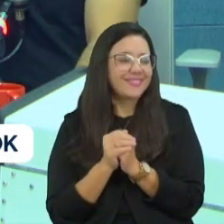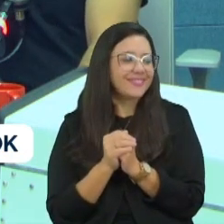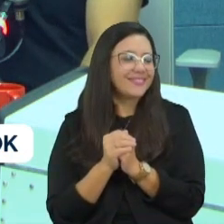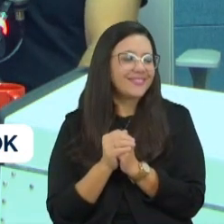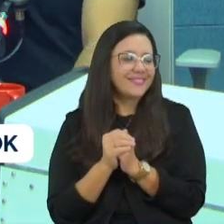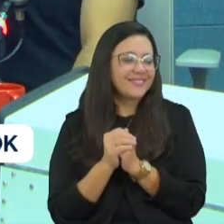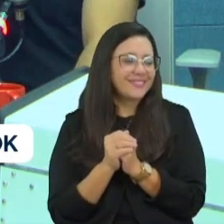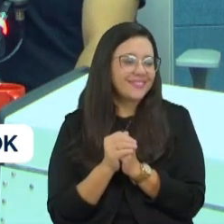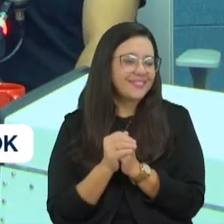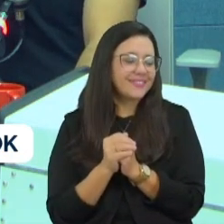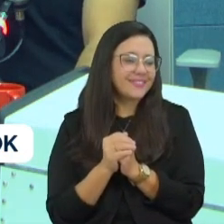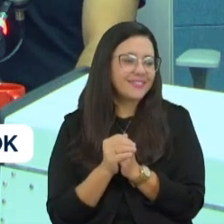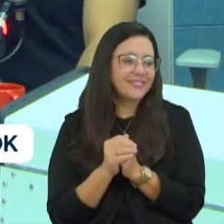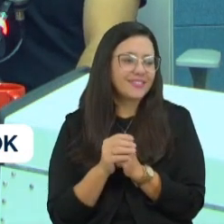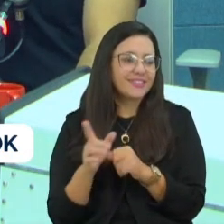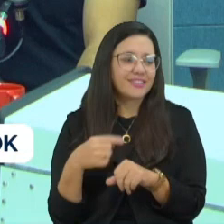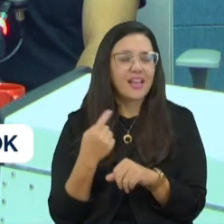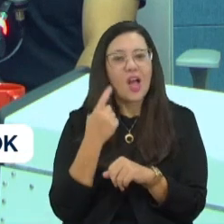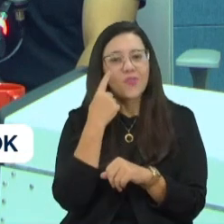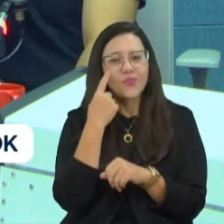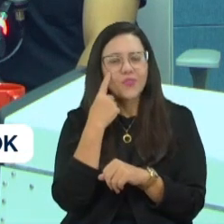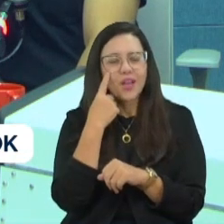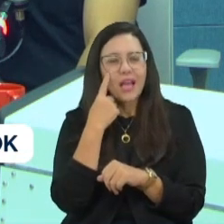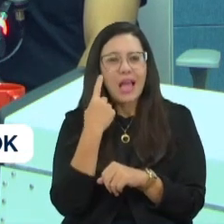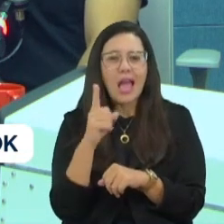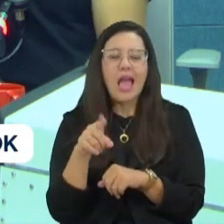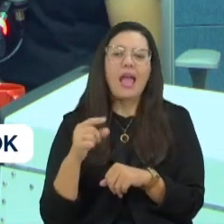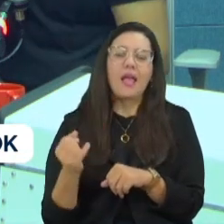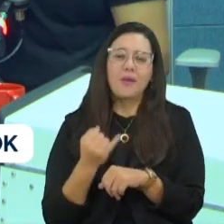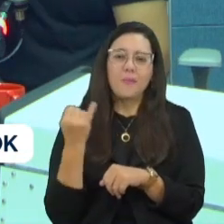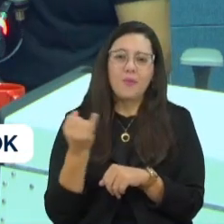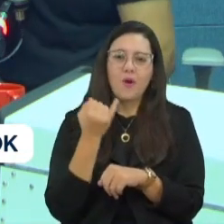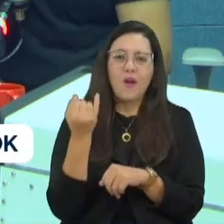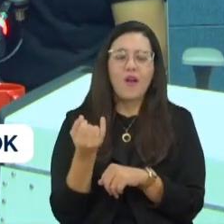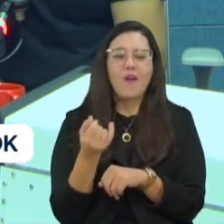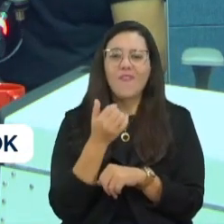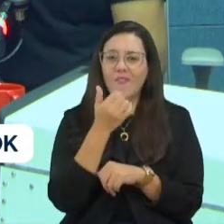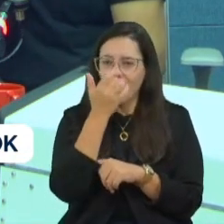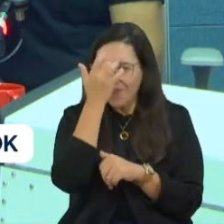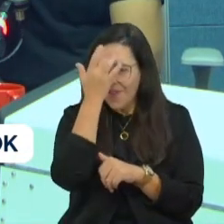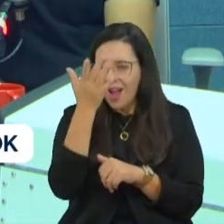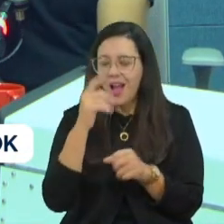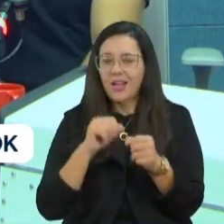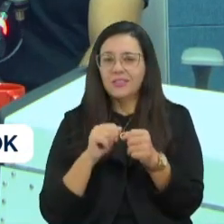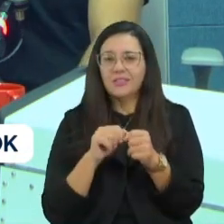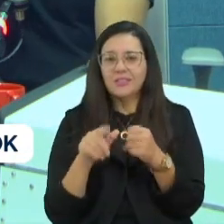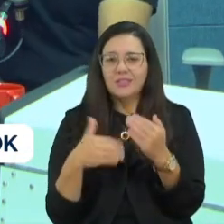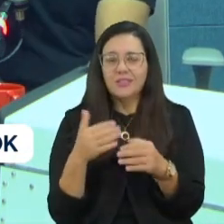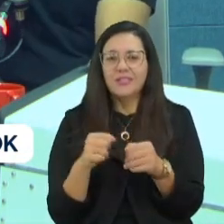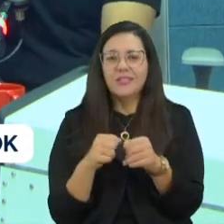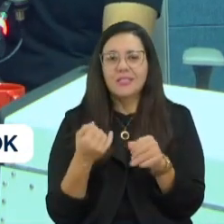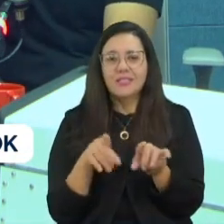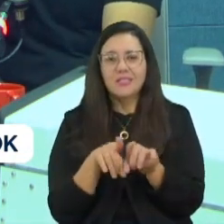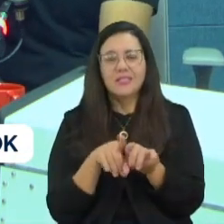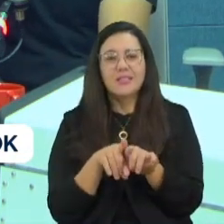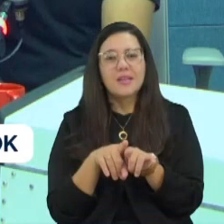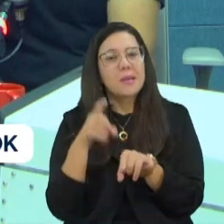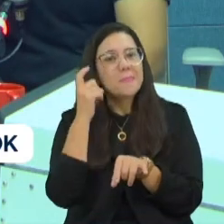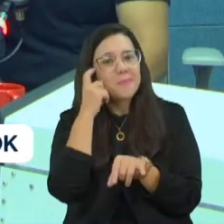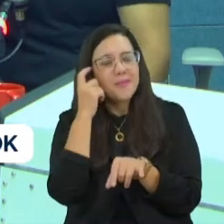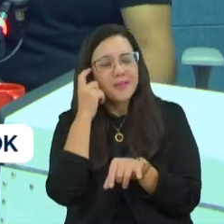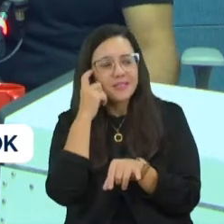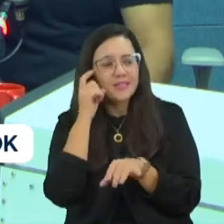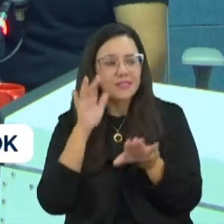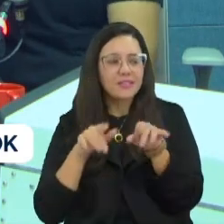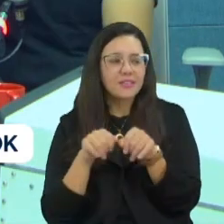vê que é uma grande facilidade, uma grande oportunidade. Muita gente mesmo sem tempo, né? Principalmente quem pensa nessa área, que